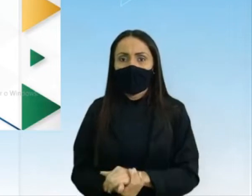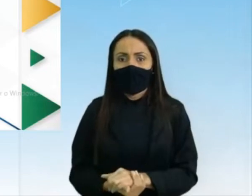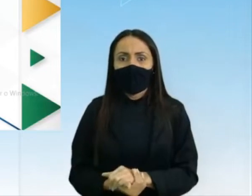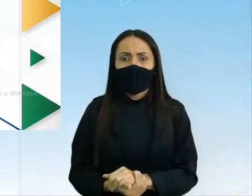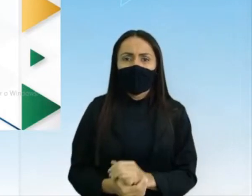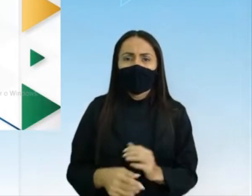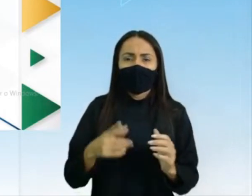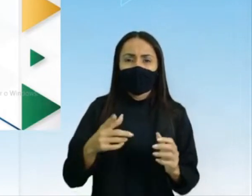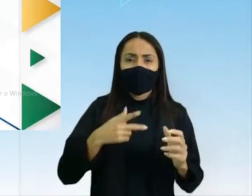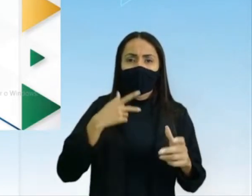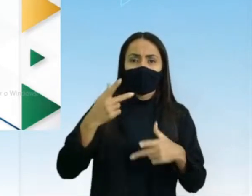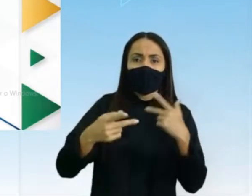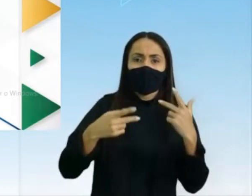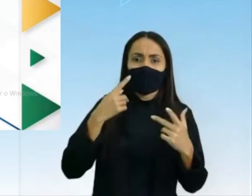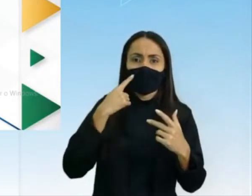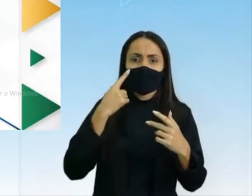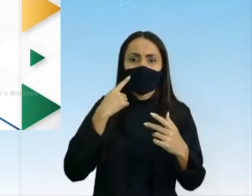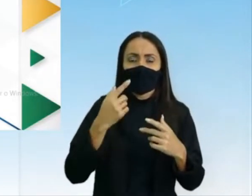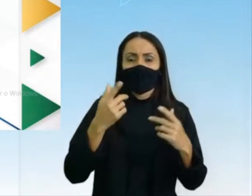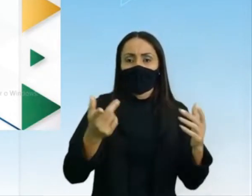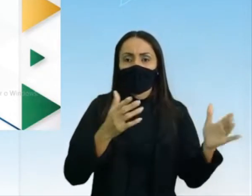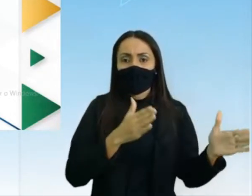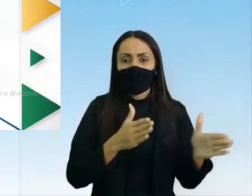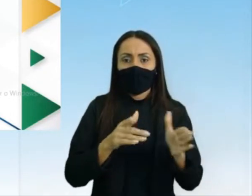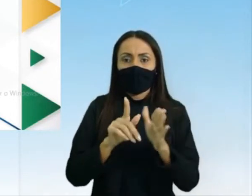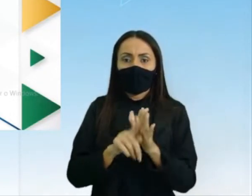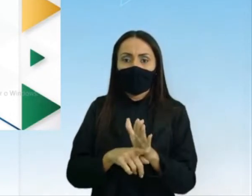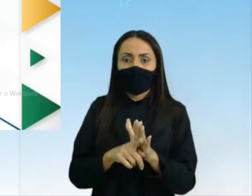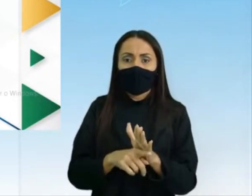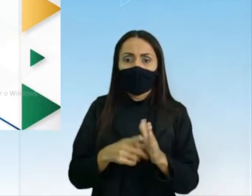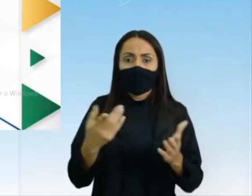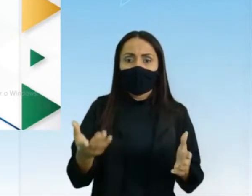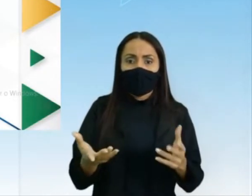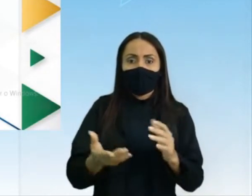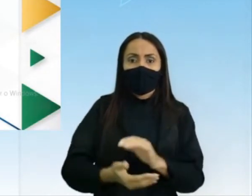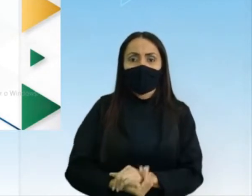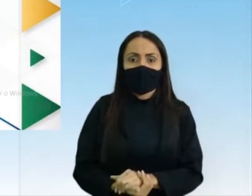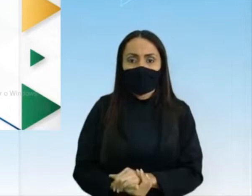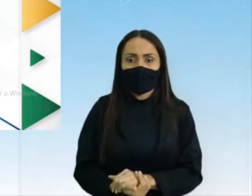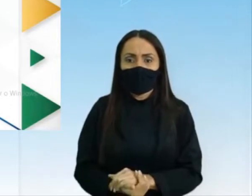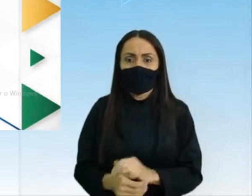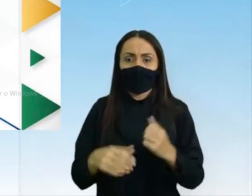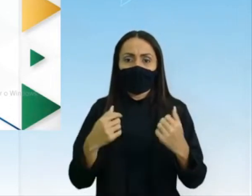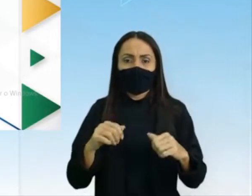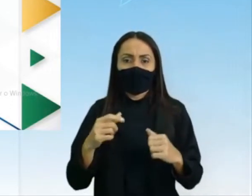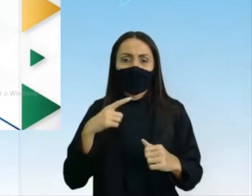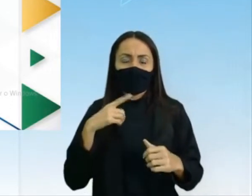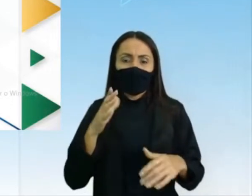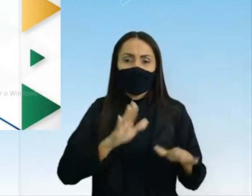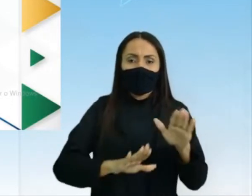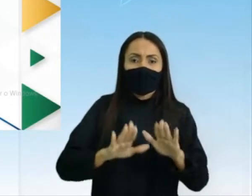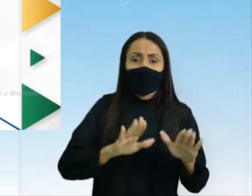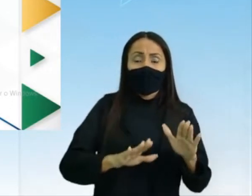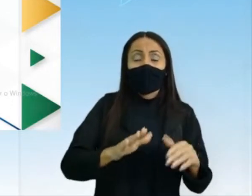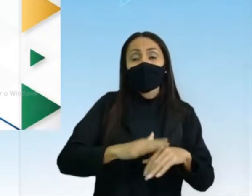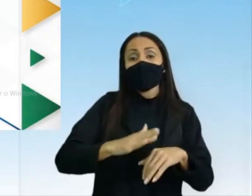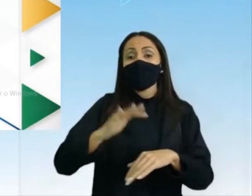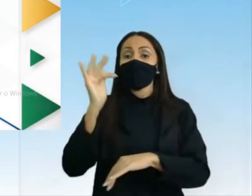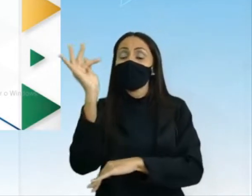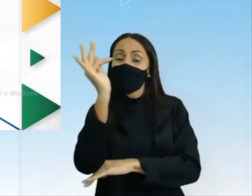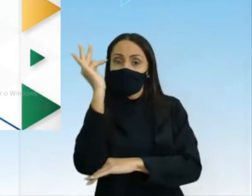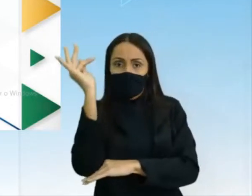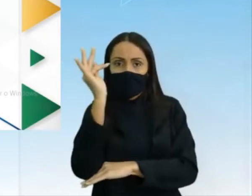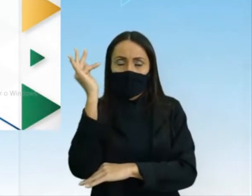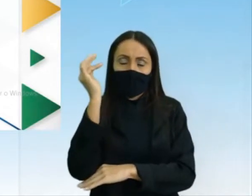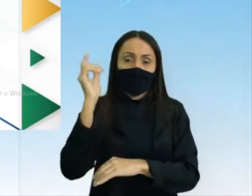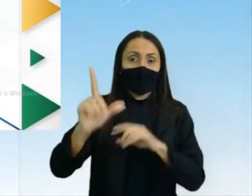estou citando um gênero predominantemente oral. Então devemos ter um cuidado mais formal na